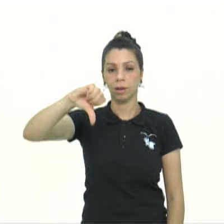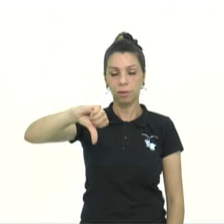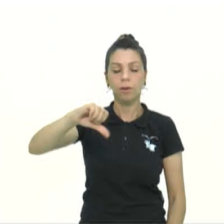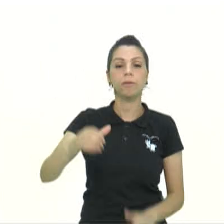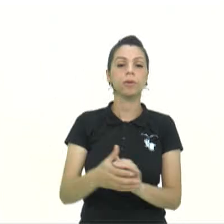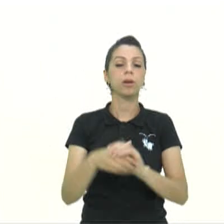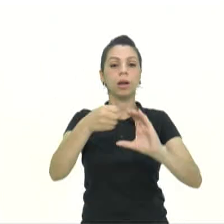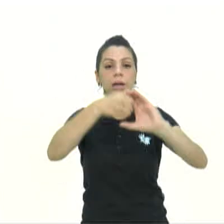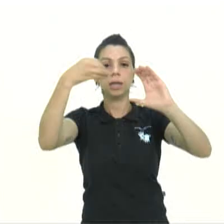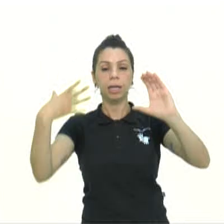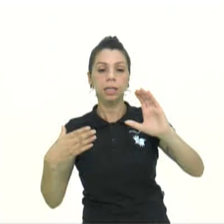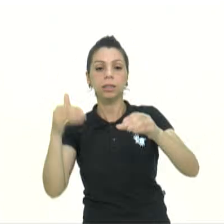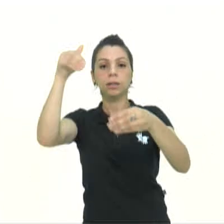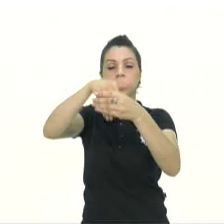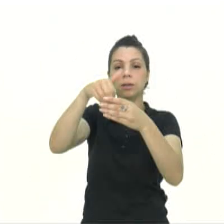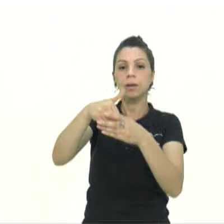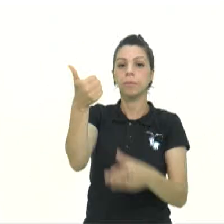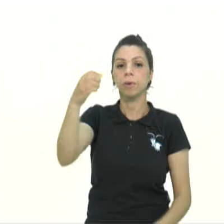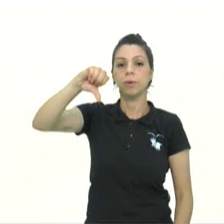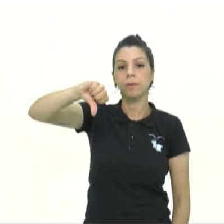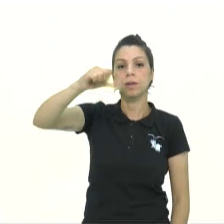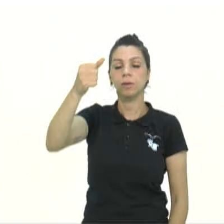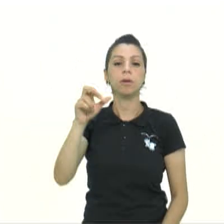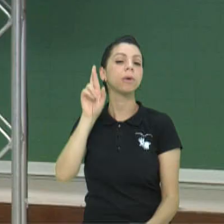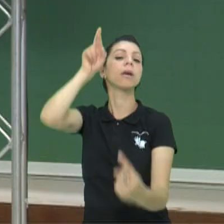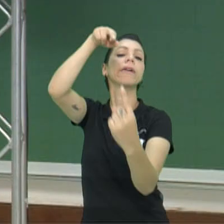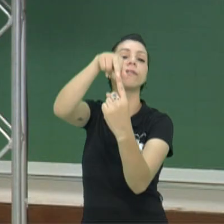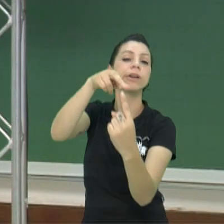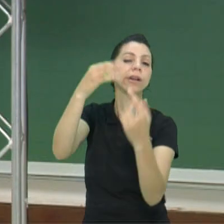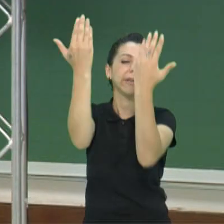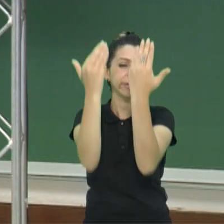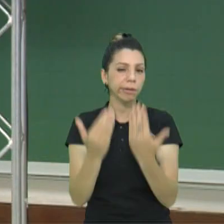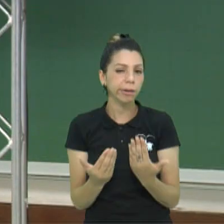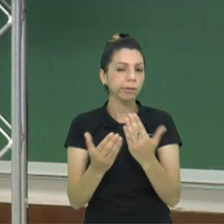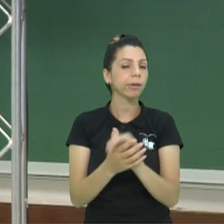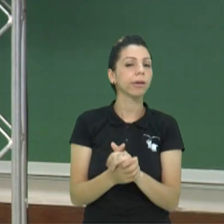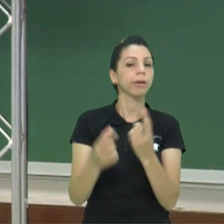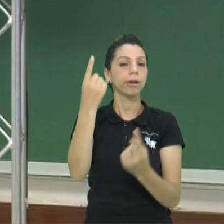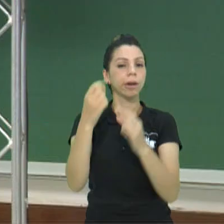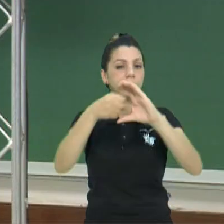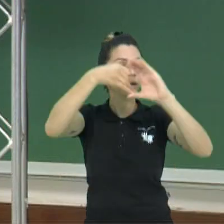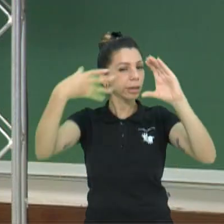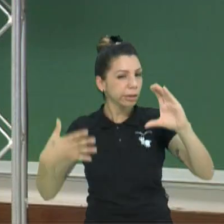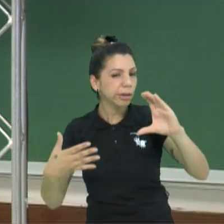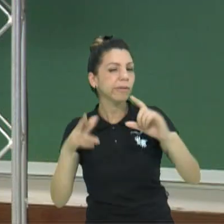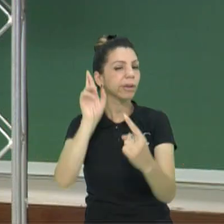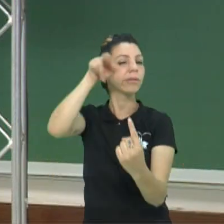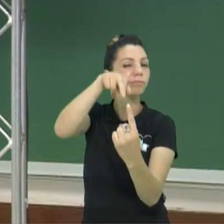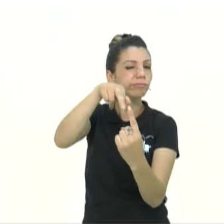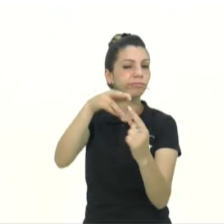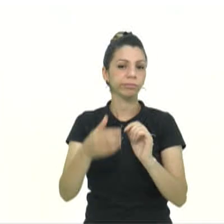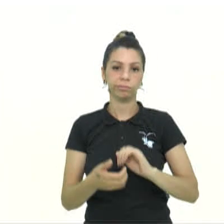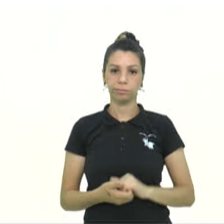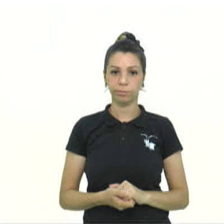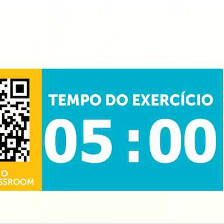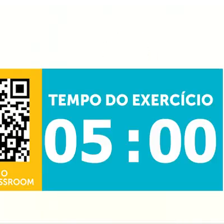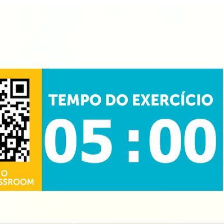eleição de 89 a charge faz referência? Analise bem a charge. Quais características ela faz referência?